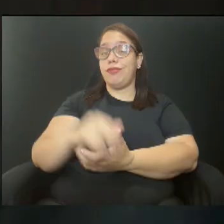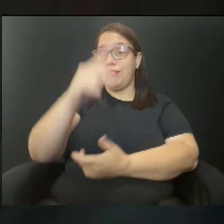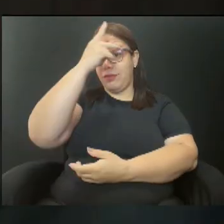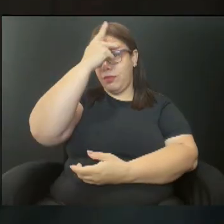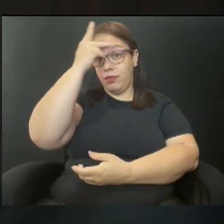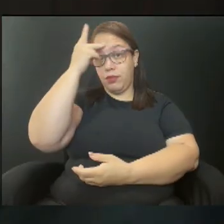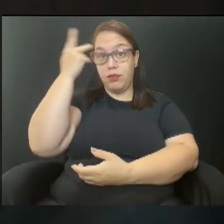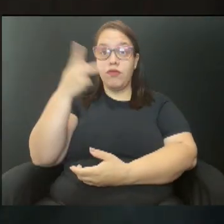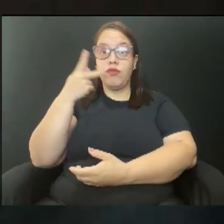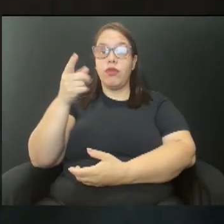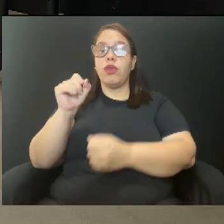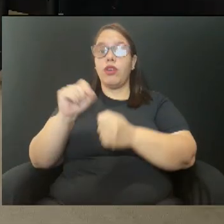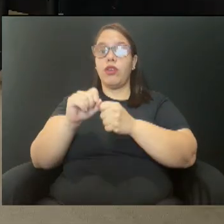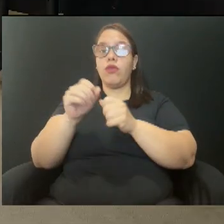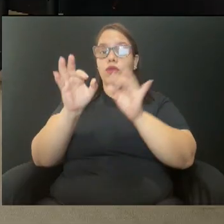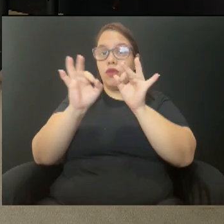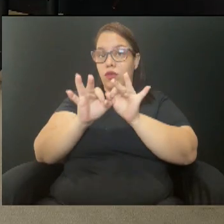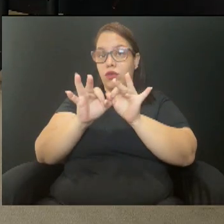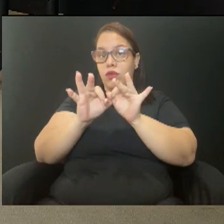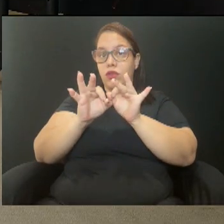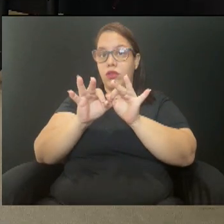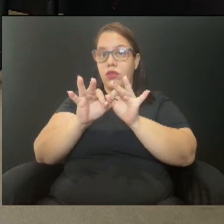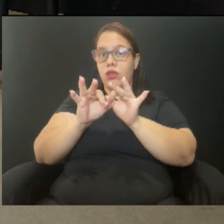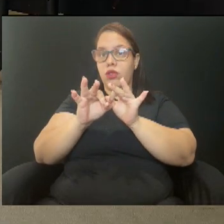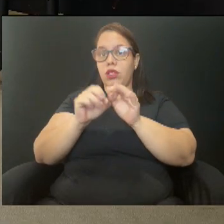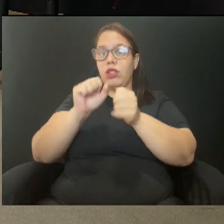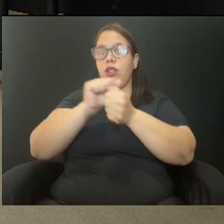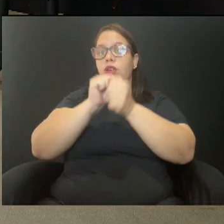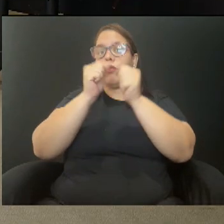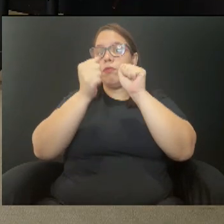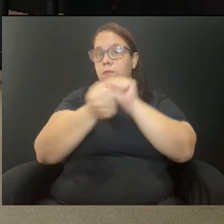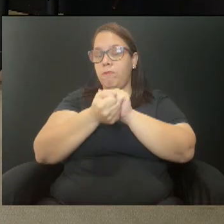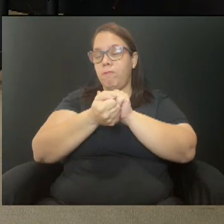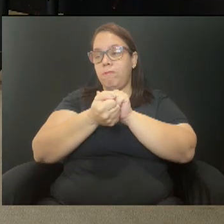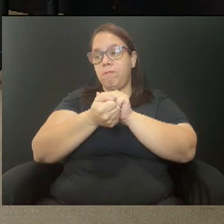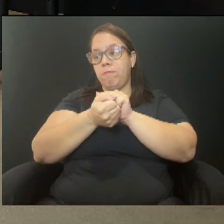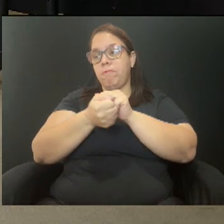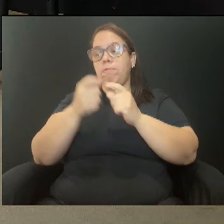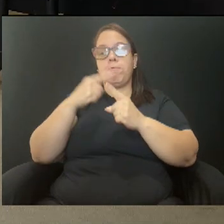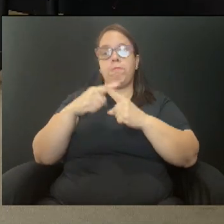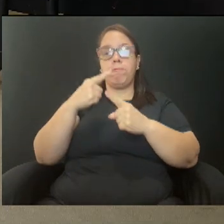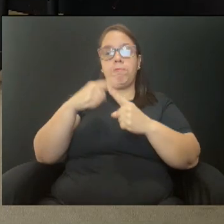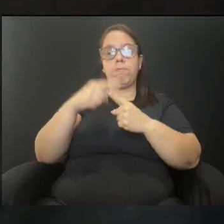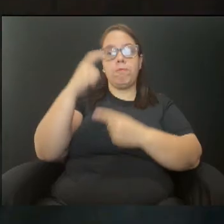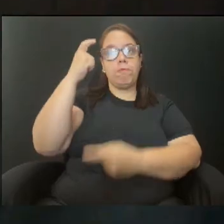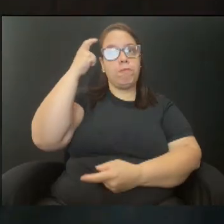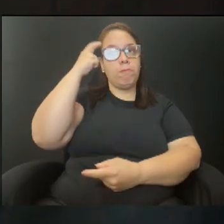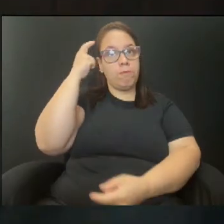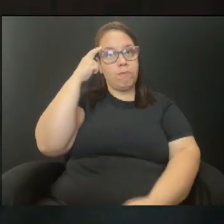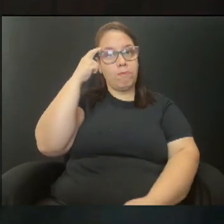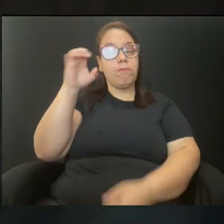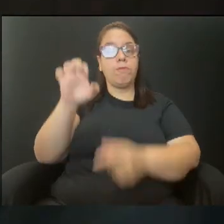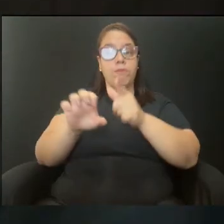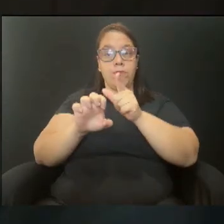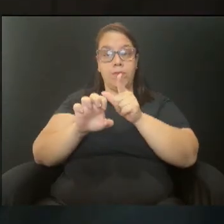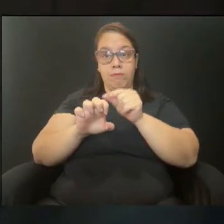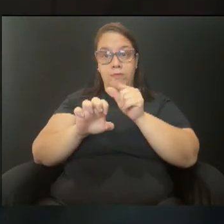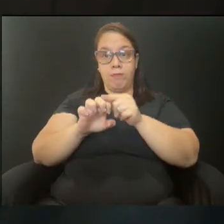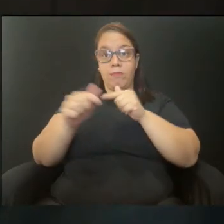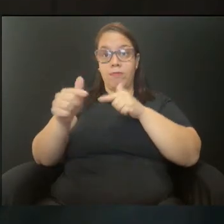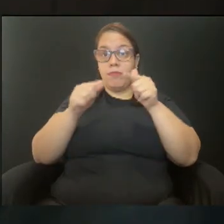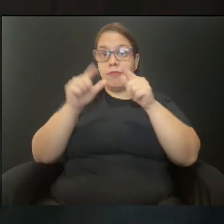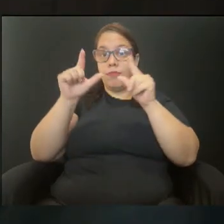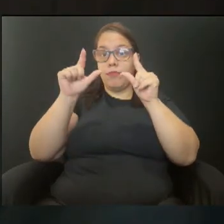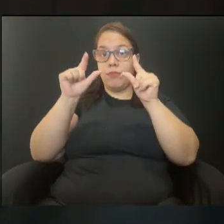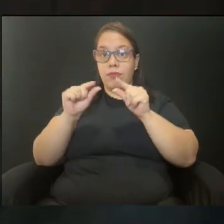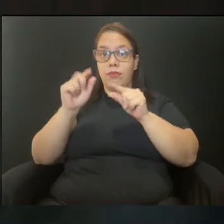caminho certo, outros falam, eu estou ainda me adaptando, porque a pessoa que pensa que empreender trabalha menos, nem sempre é